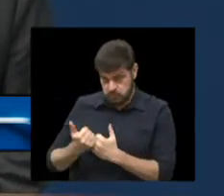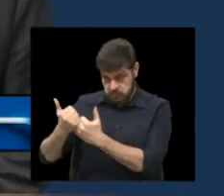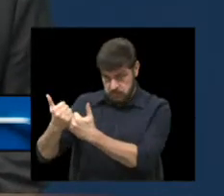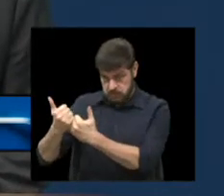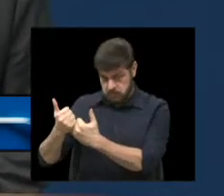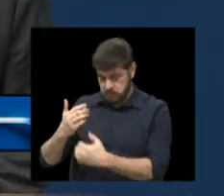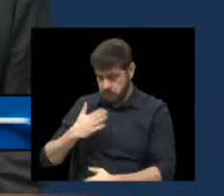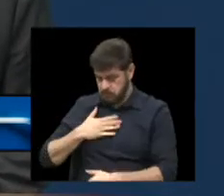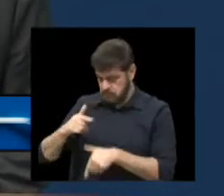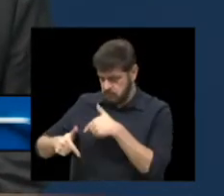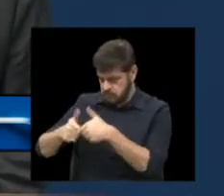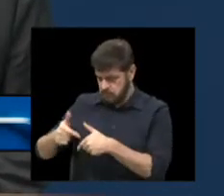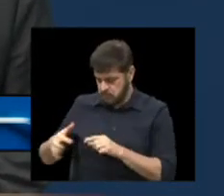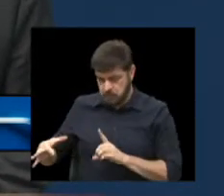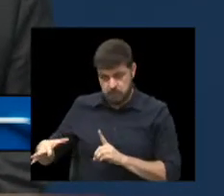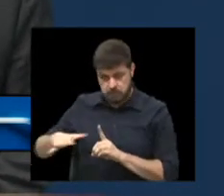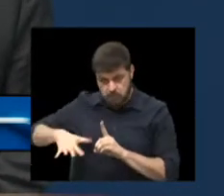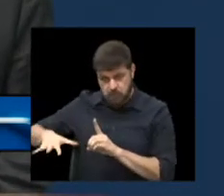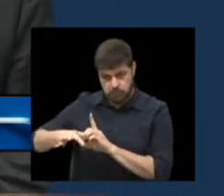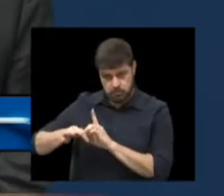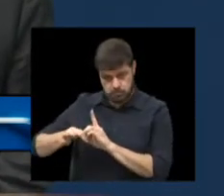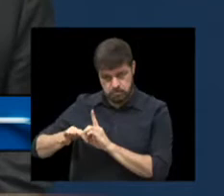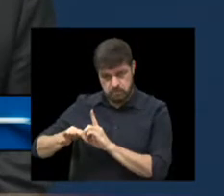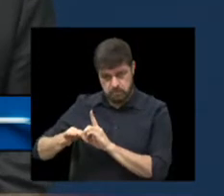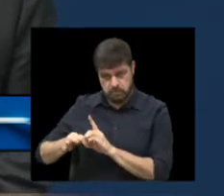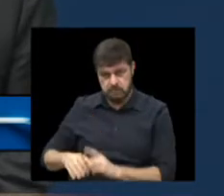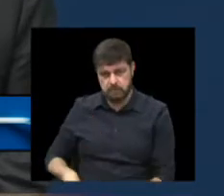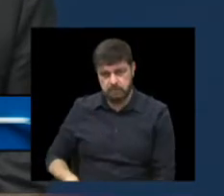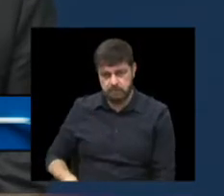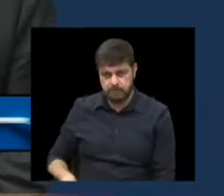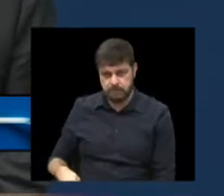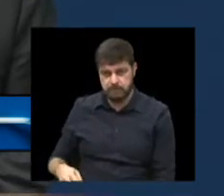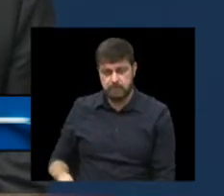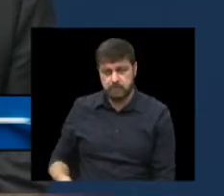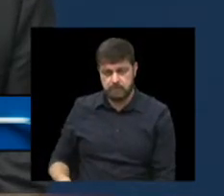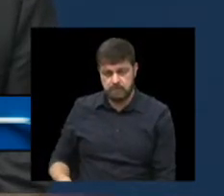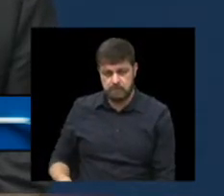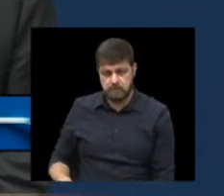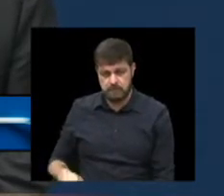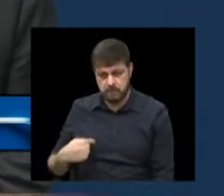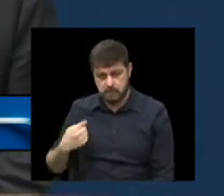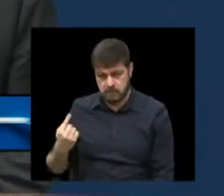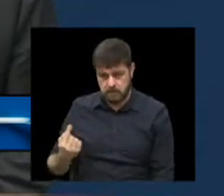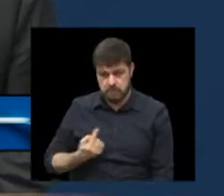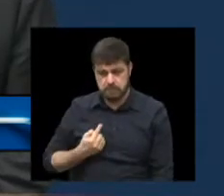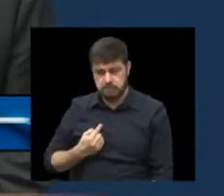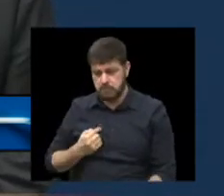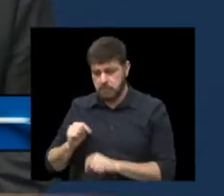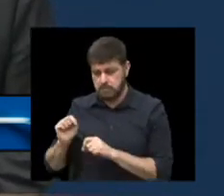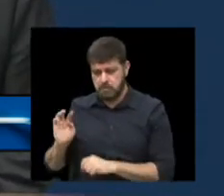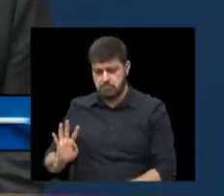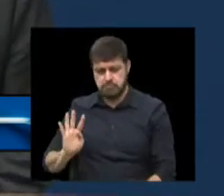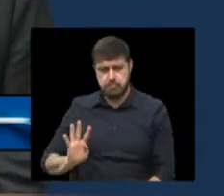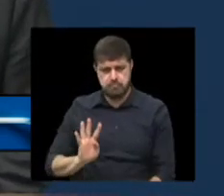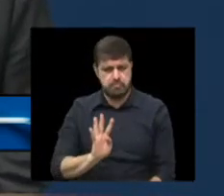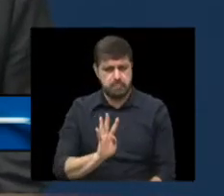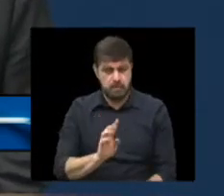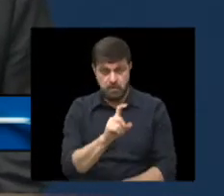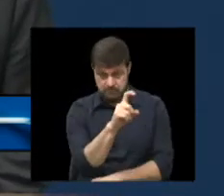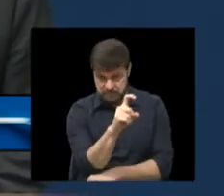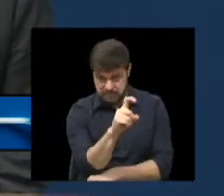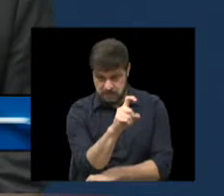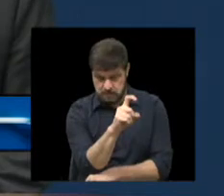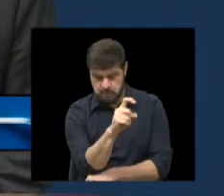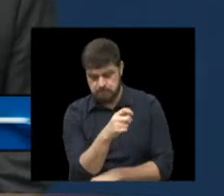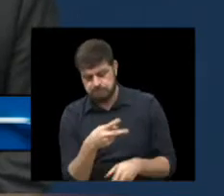assessores, o pouco que nos restou, fizemos uma constatação junto ao Centro de